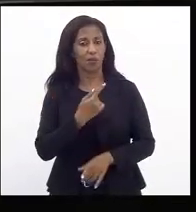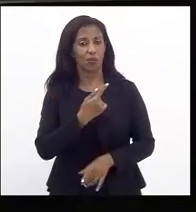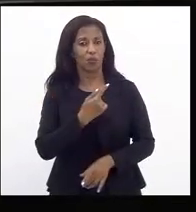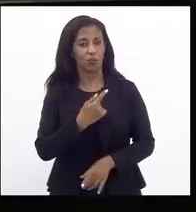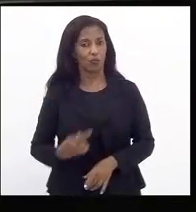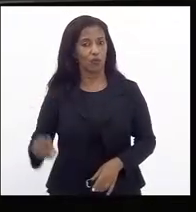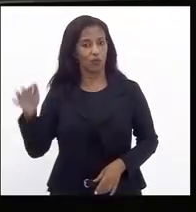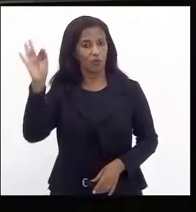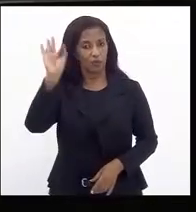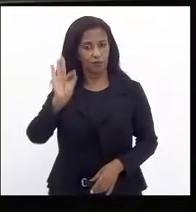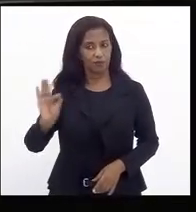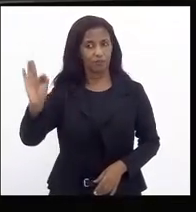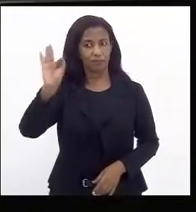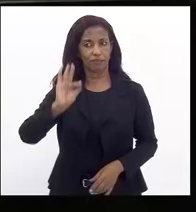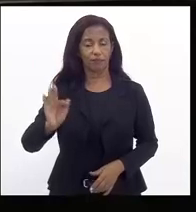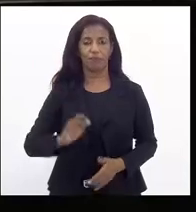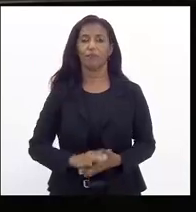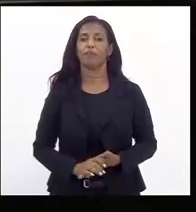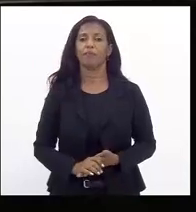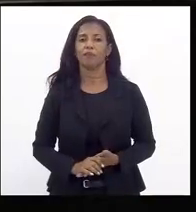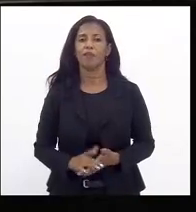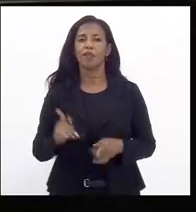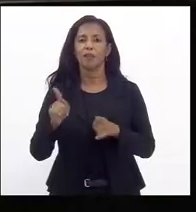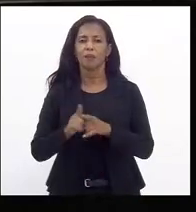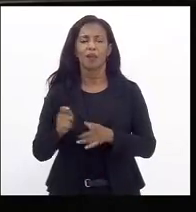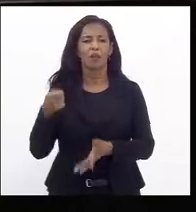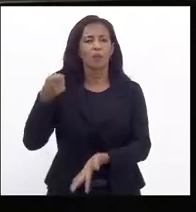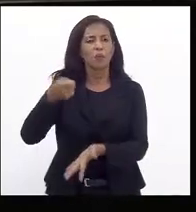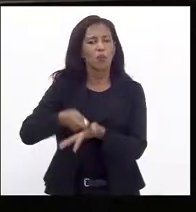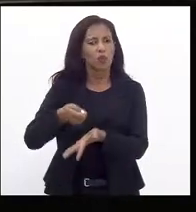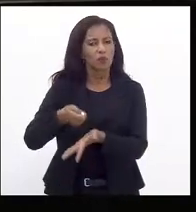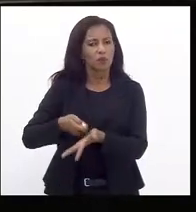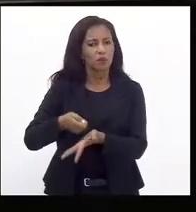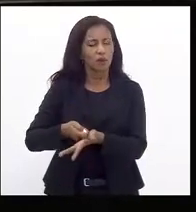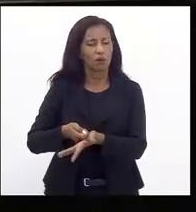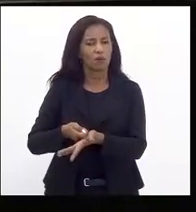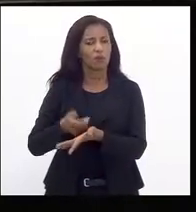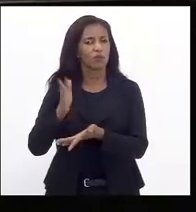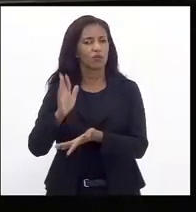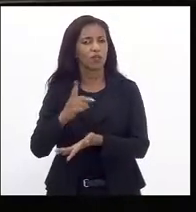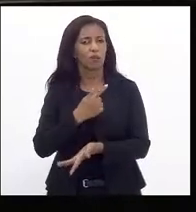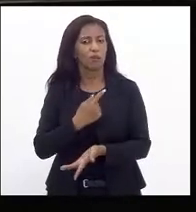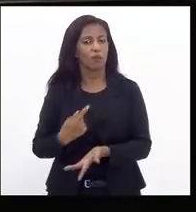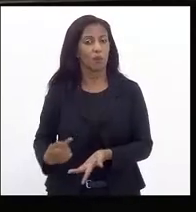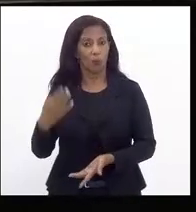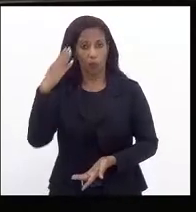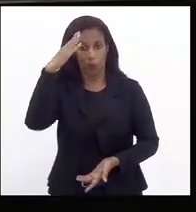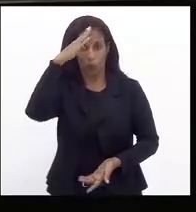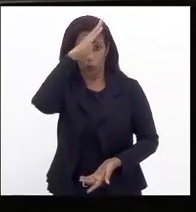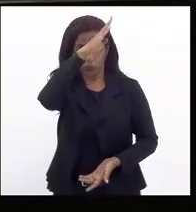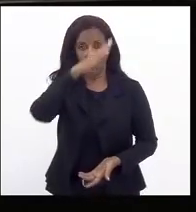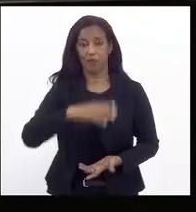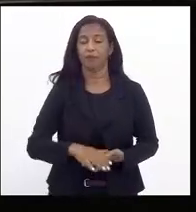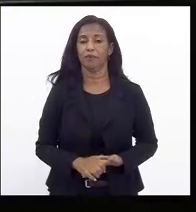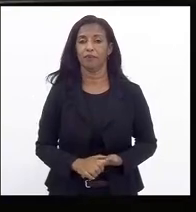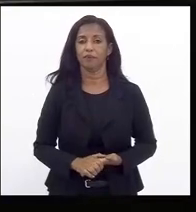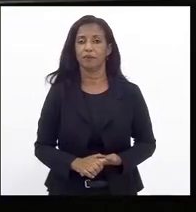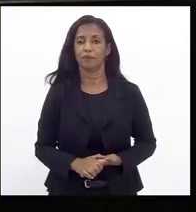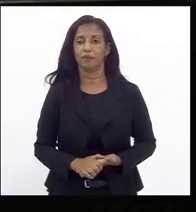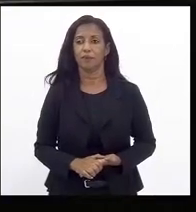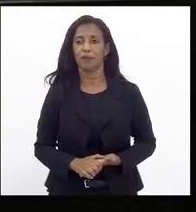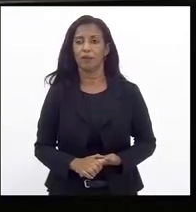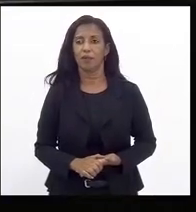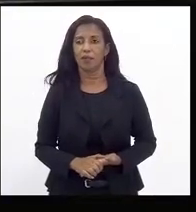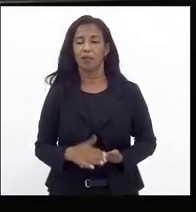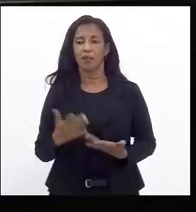federal a reboque da imposição feita pelo governo bolsonaro e o